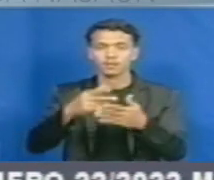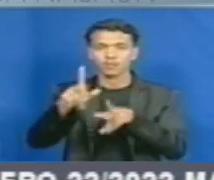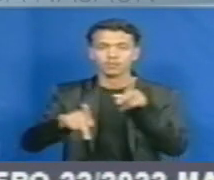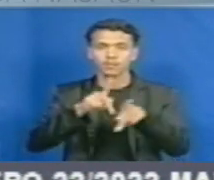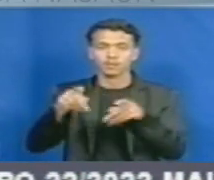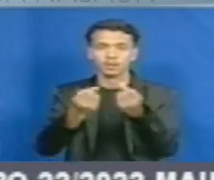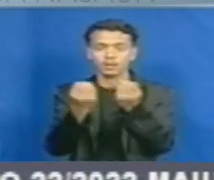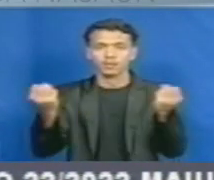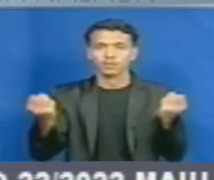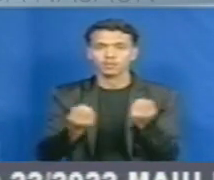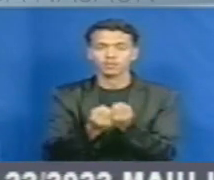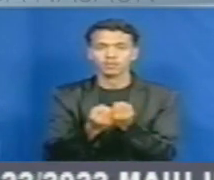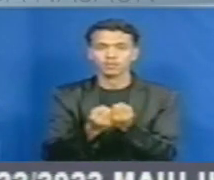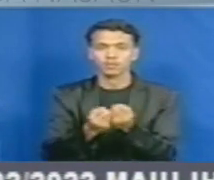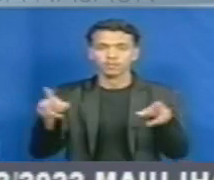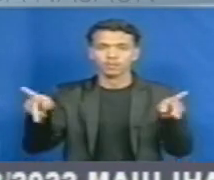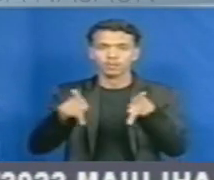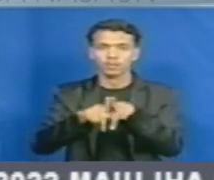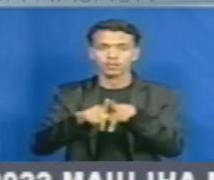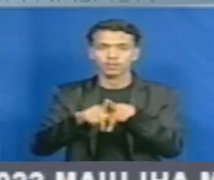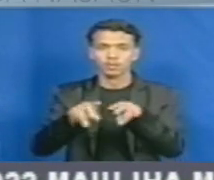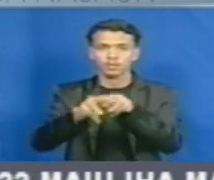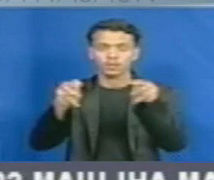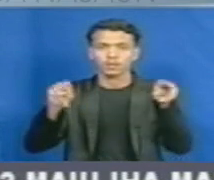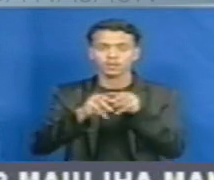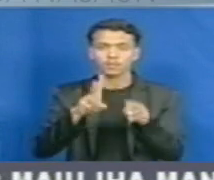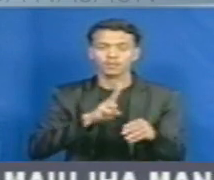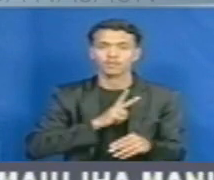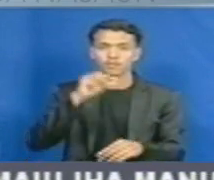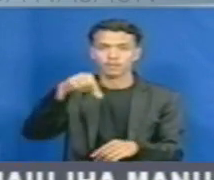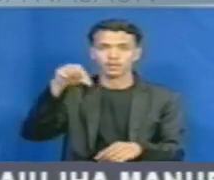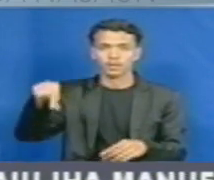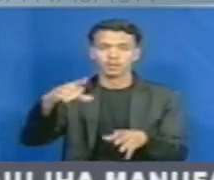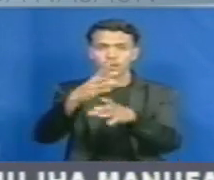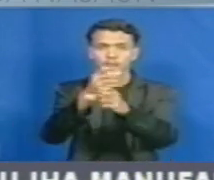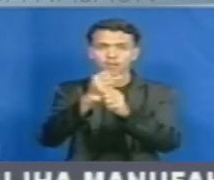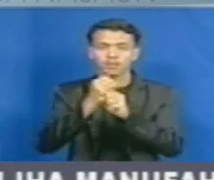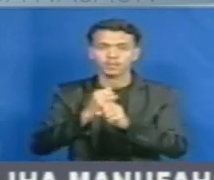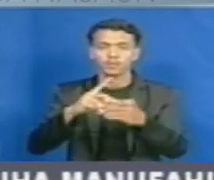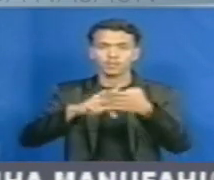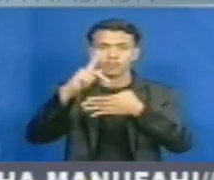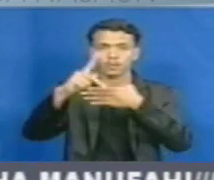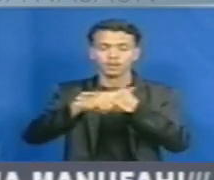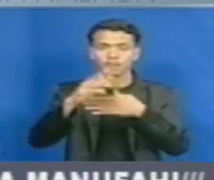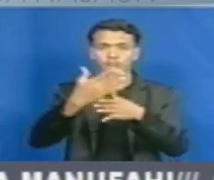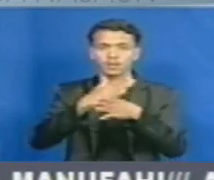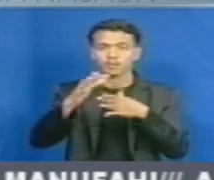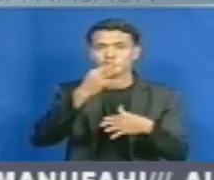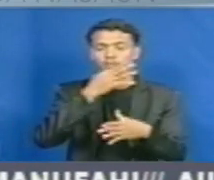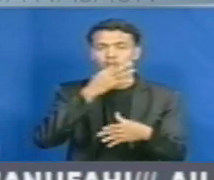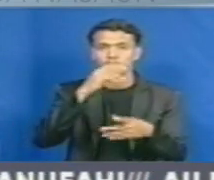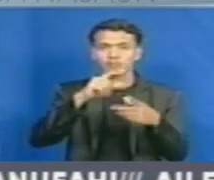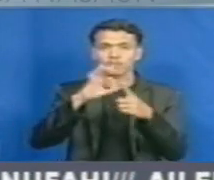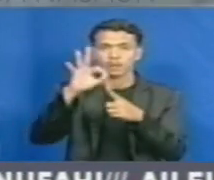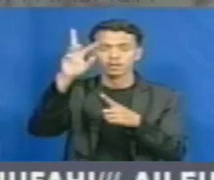Telespectadores, comunidade Suku Osoru, aposto administrativo do município Vikeke, Simona Produto, cesta básica, fazer da